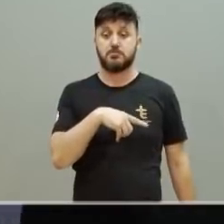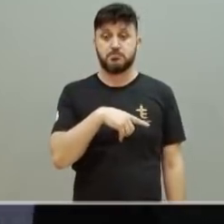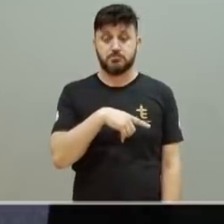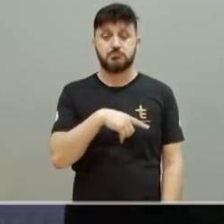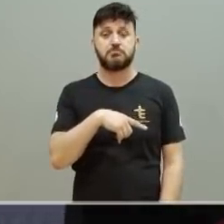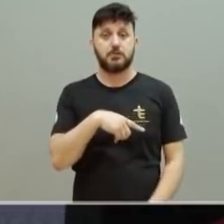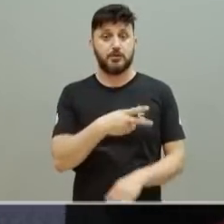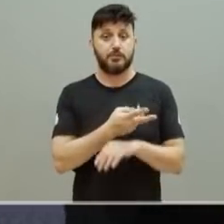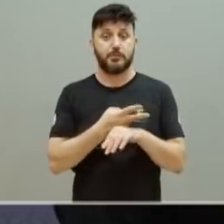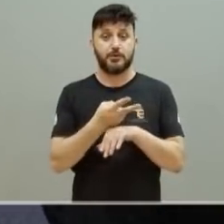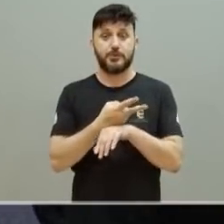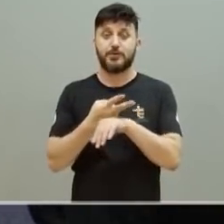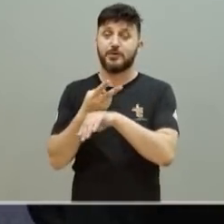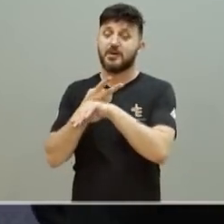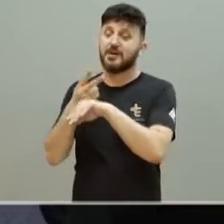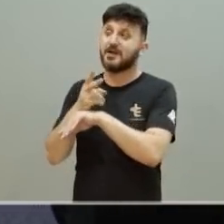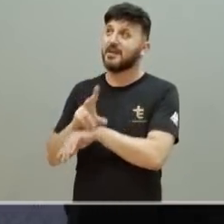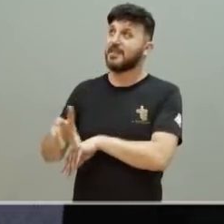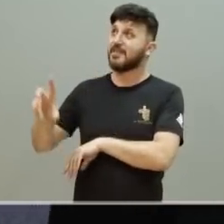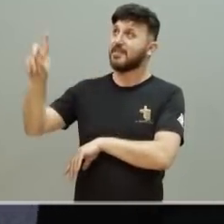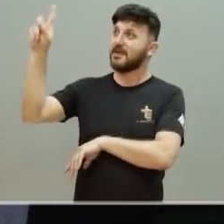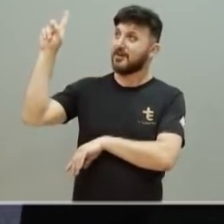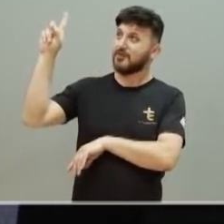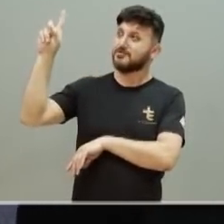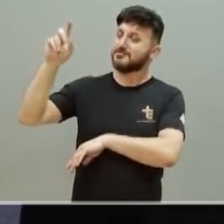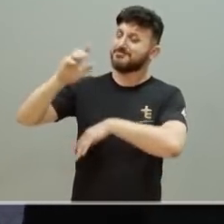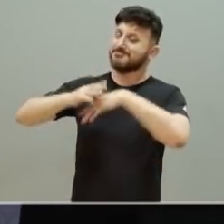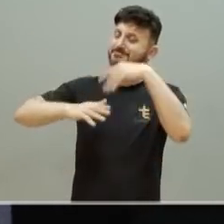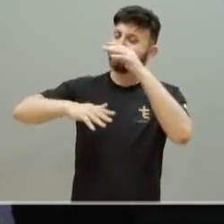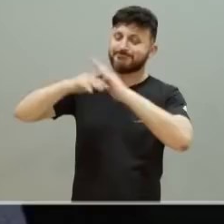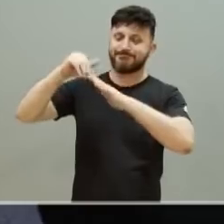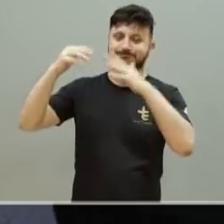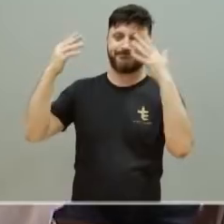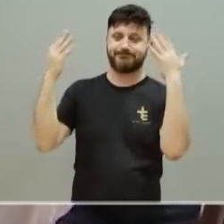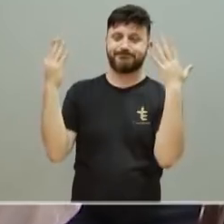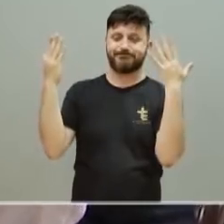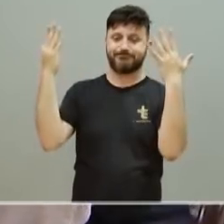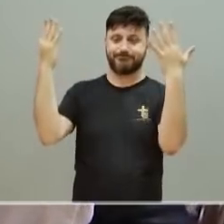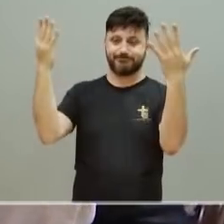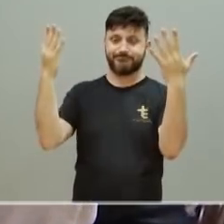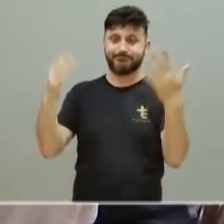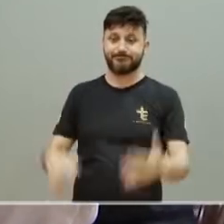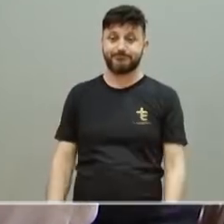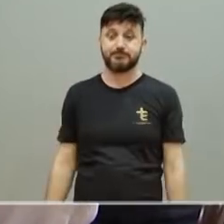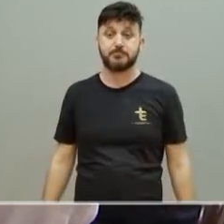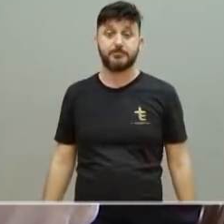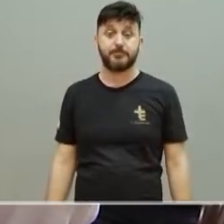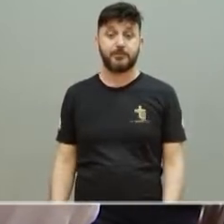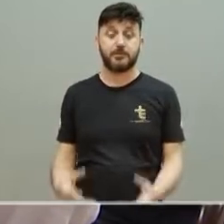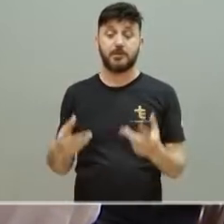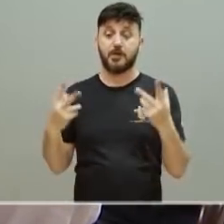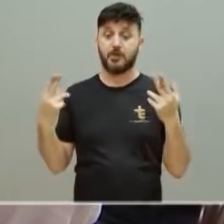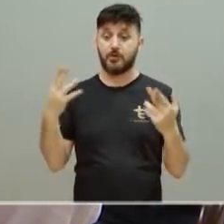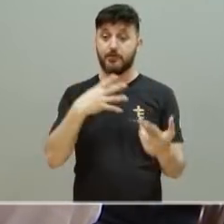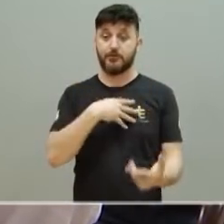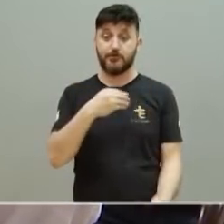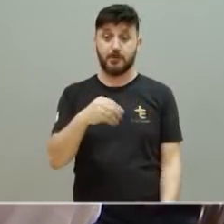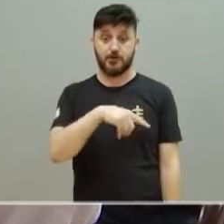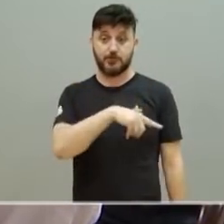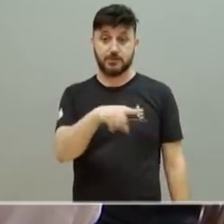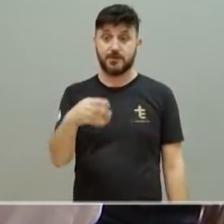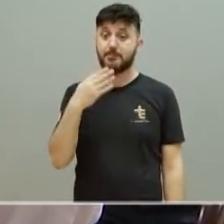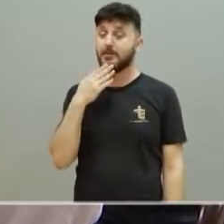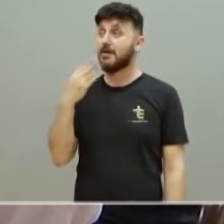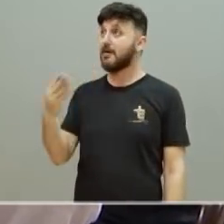procurar a face do teu Senhor, estenda os teus braços, meu irmão. Estenda os teus braços como um filho pede cola ao